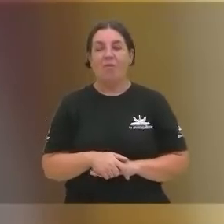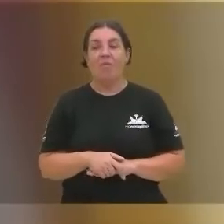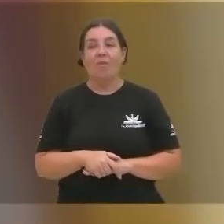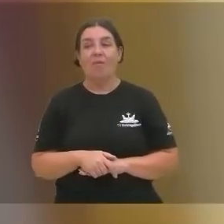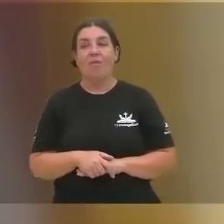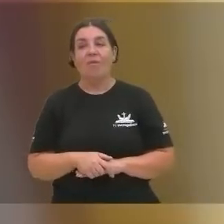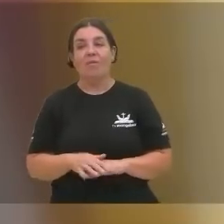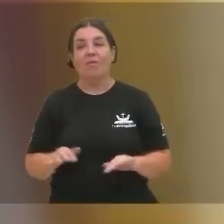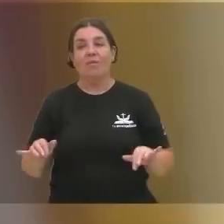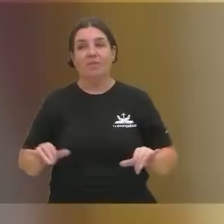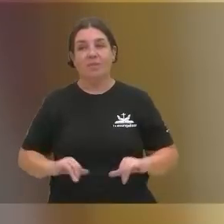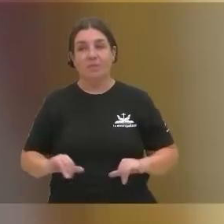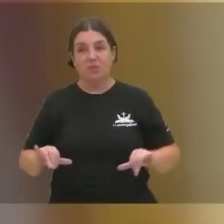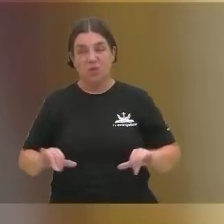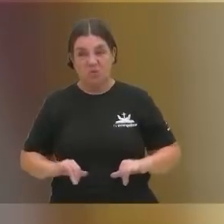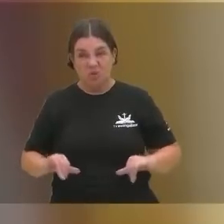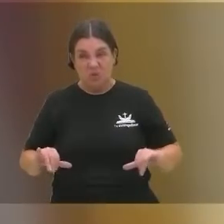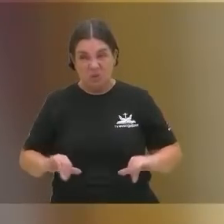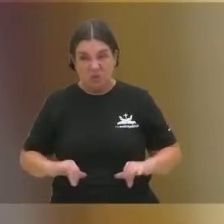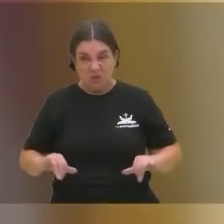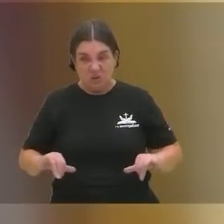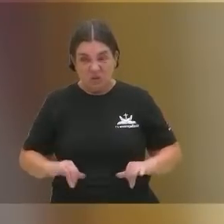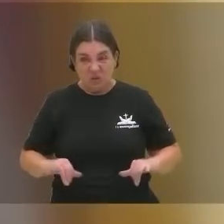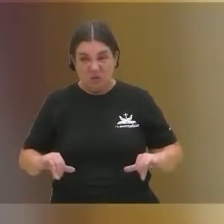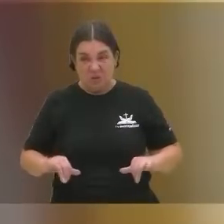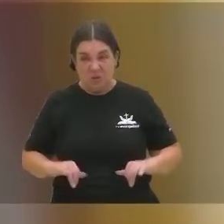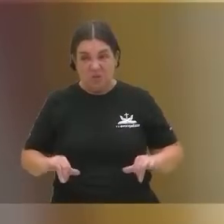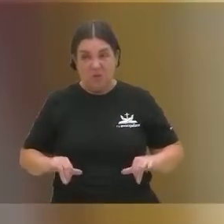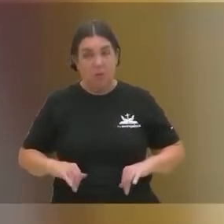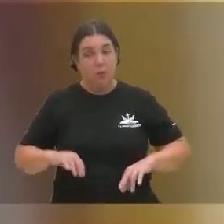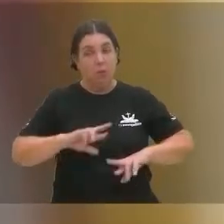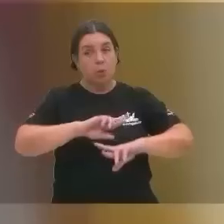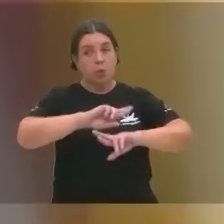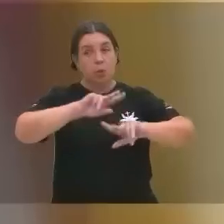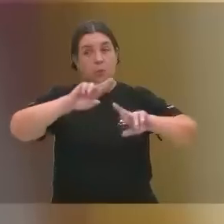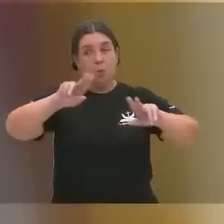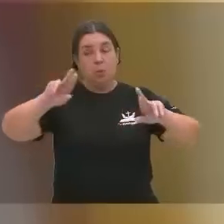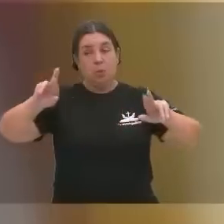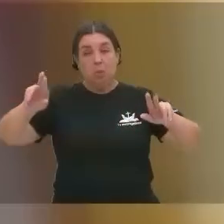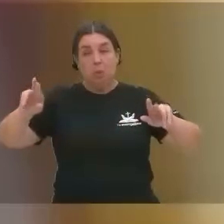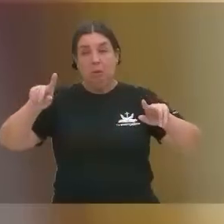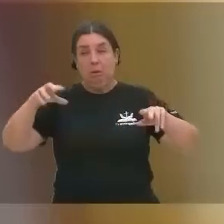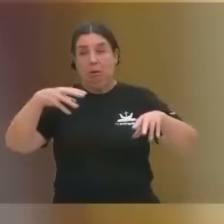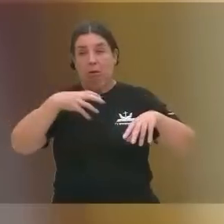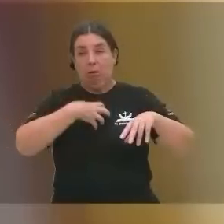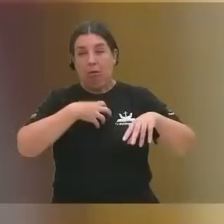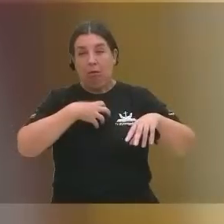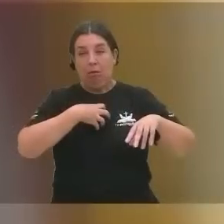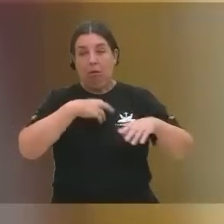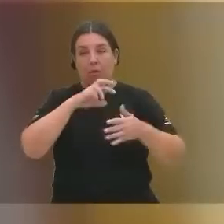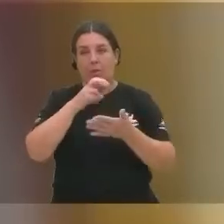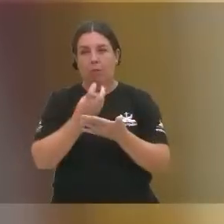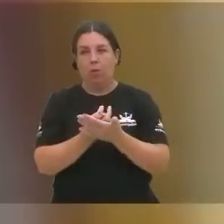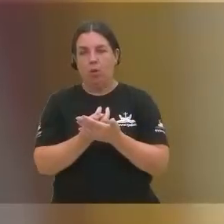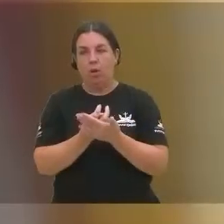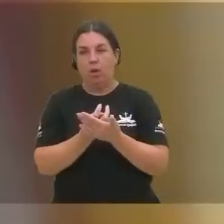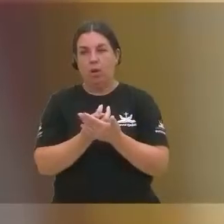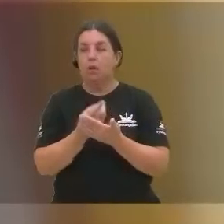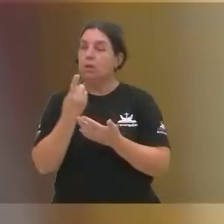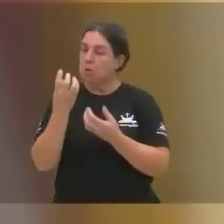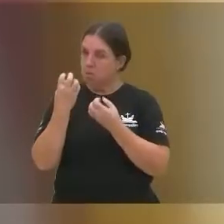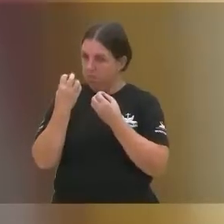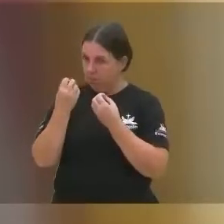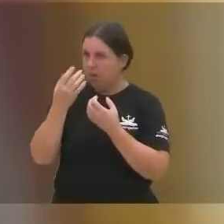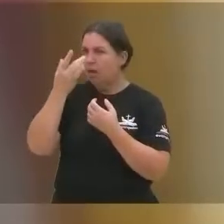sofreu muitas formas de tentativa de morte galera muito benquista